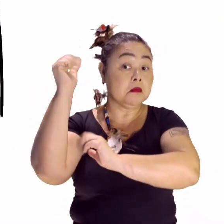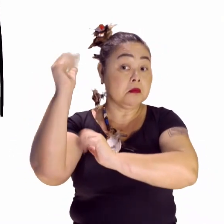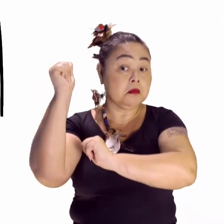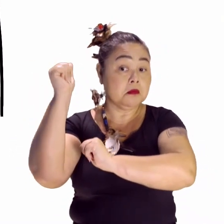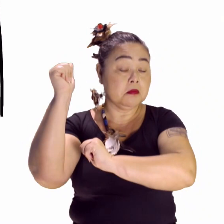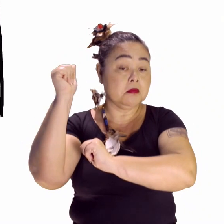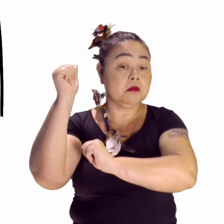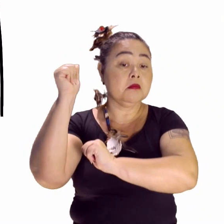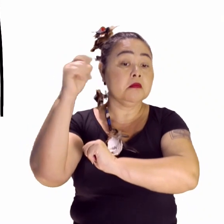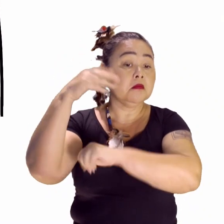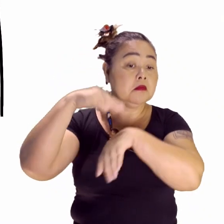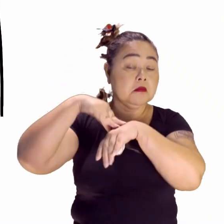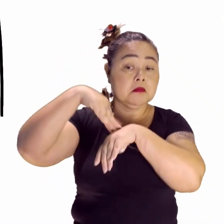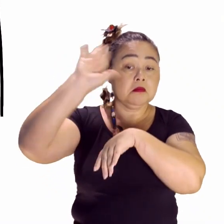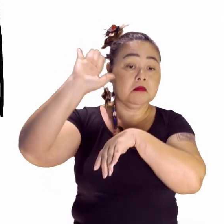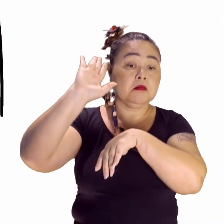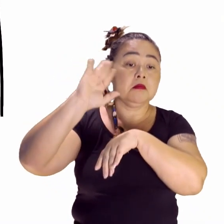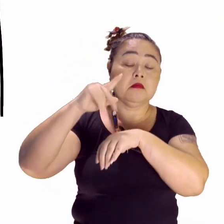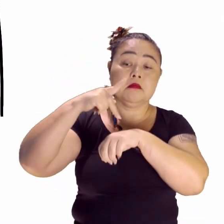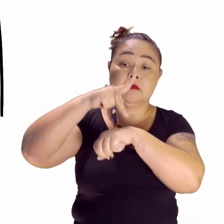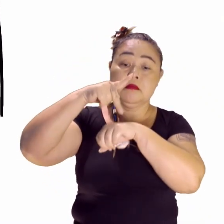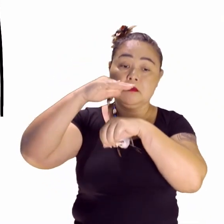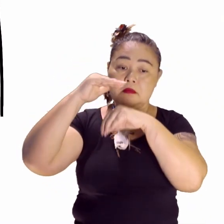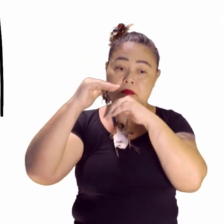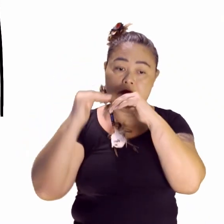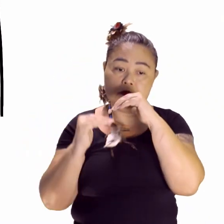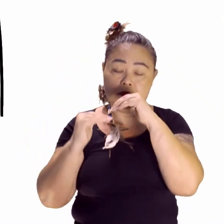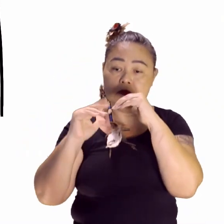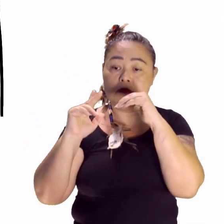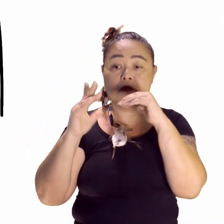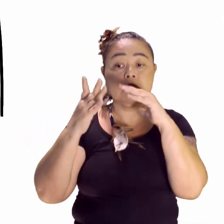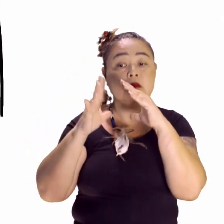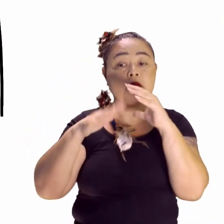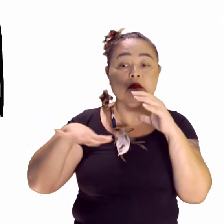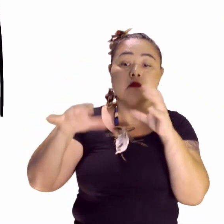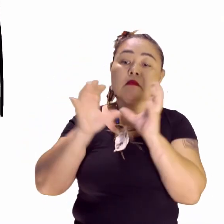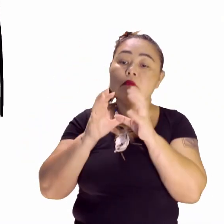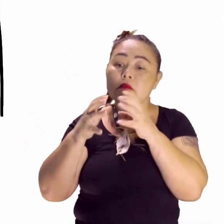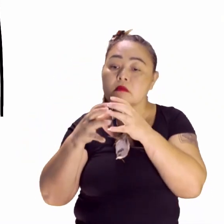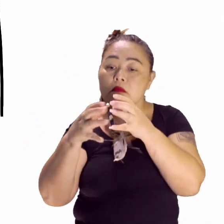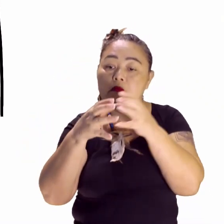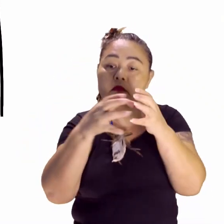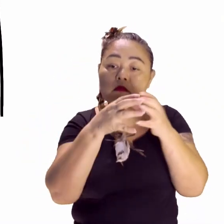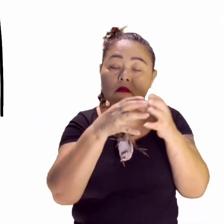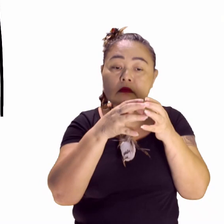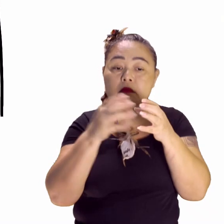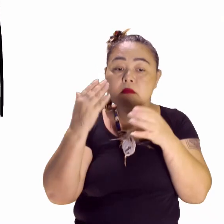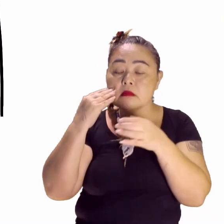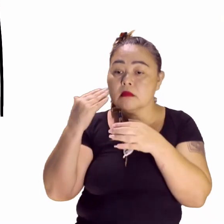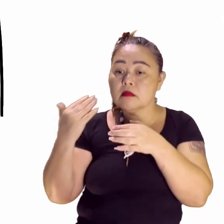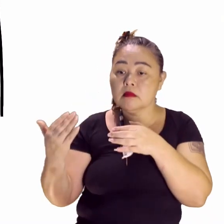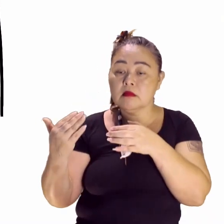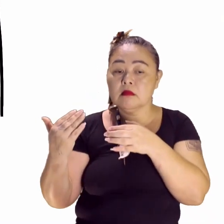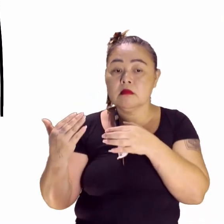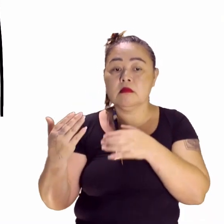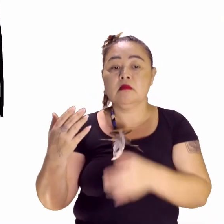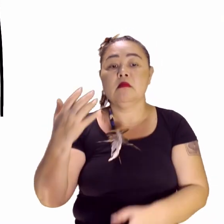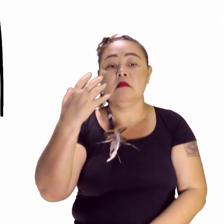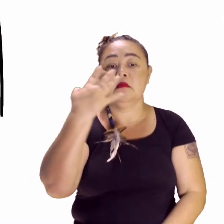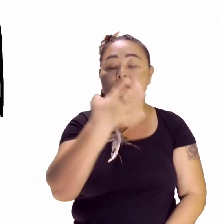a maior exportação de Rondônia foi para os países baixos né que é um conjunto de países aí nesse caso aí a gente tem